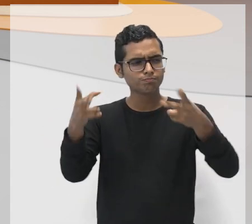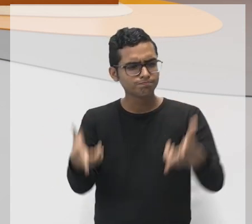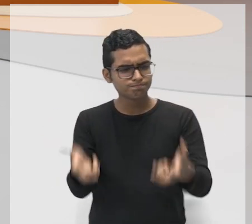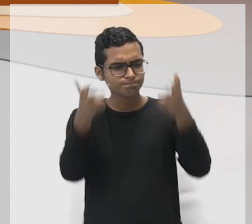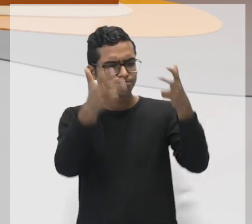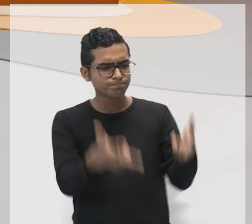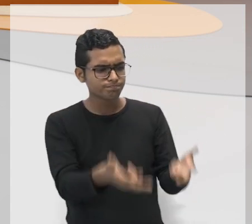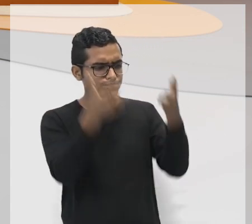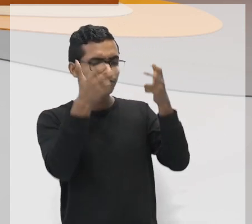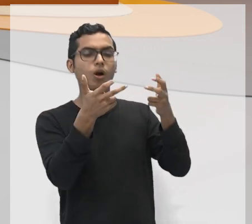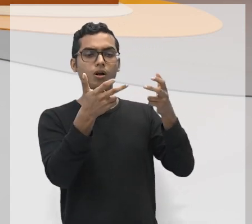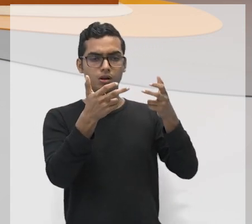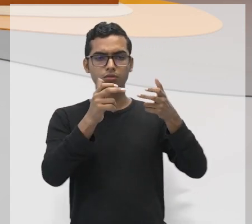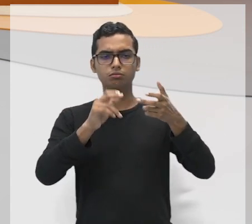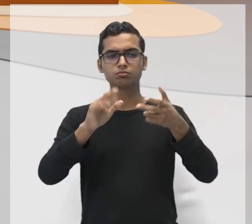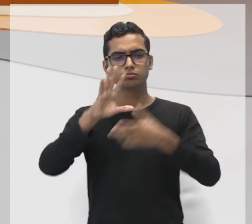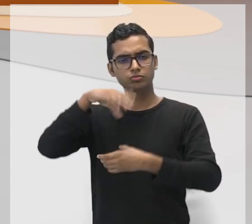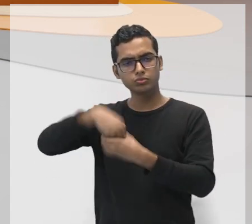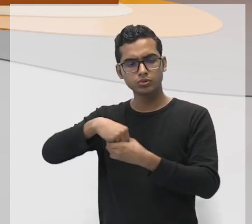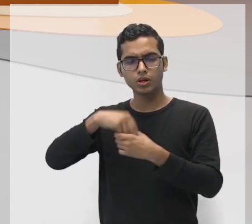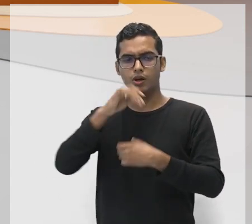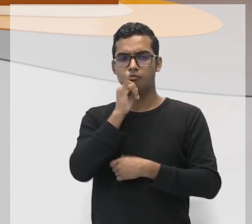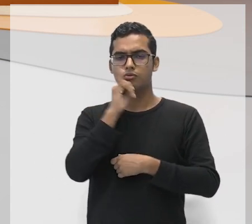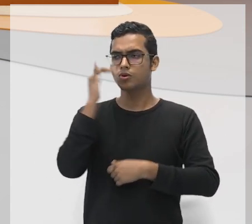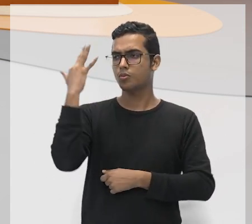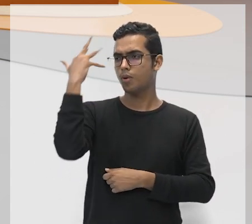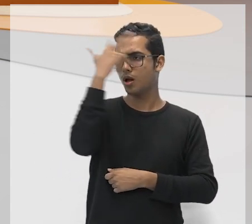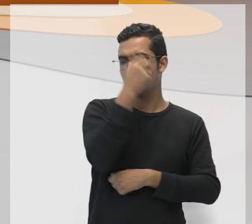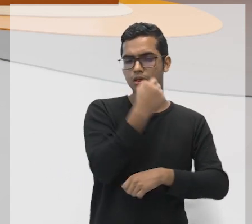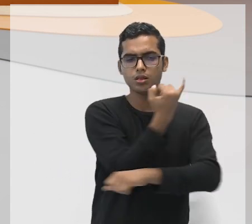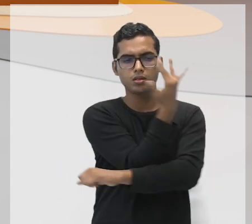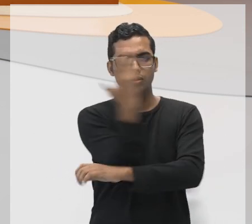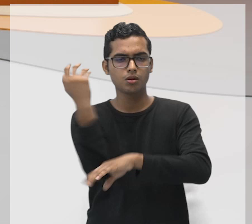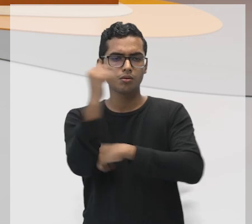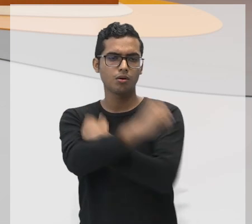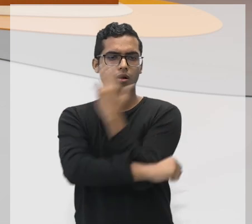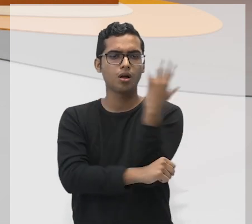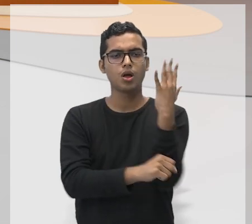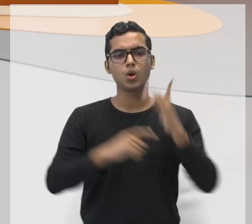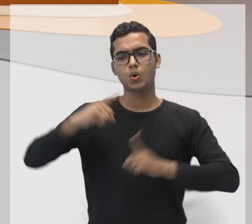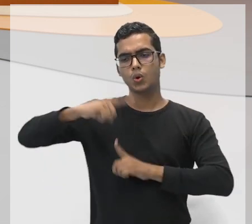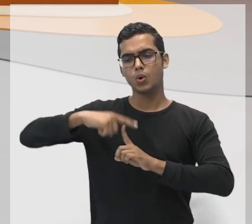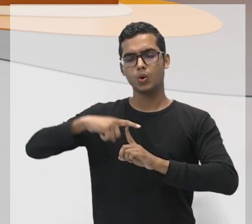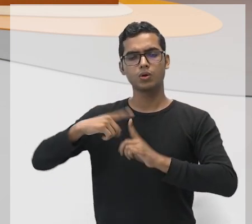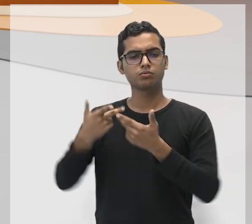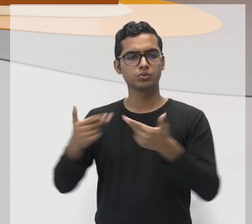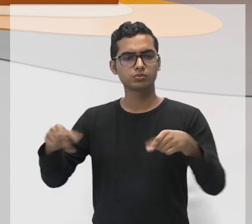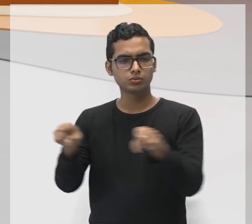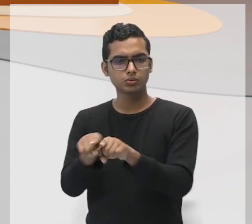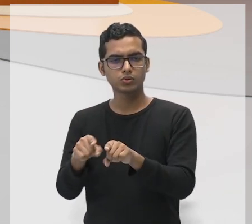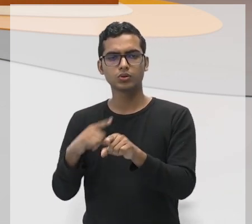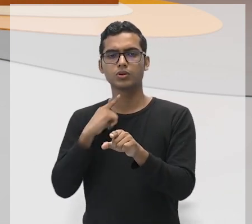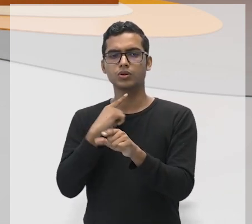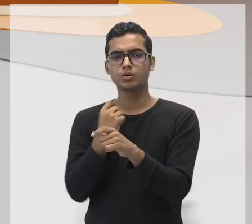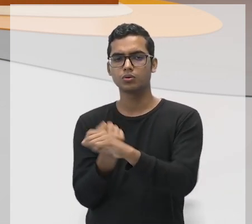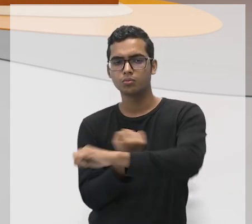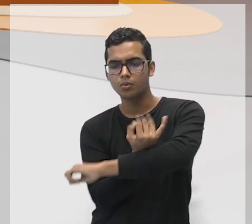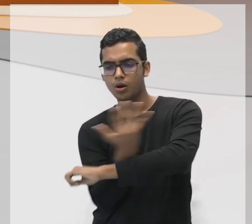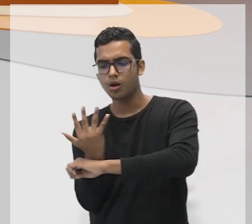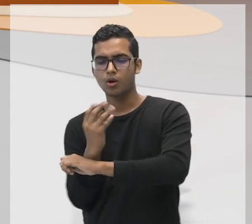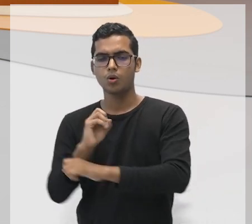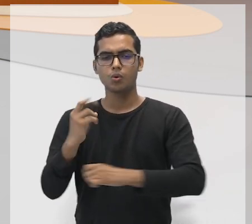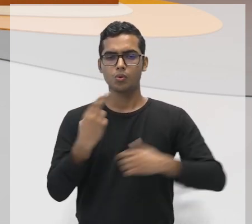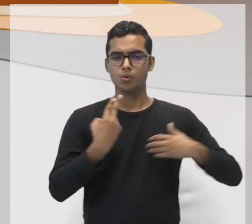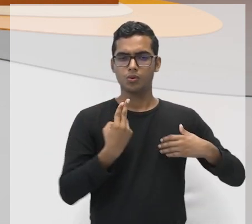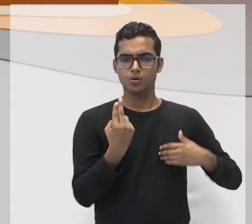alguma forma aquilo que tem ali, que pode ser uma beleza natural, pode ser uma espécie vegetal, pode ser uma determinada espécie